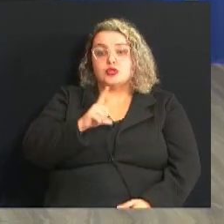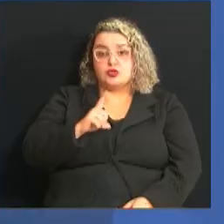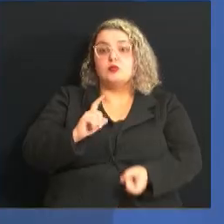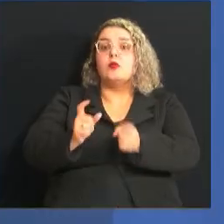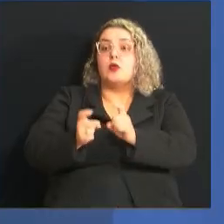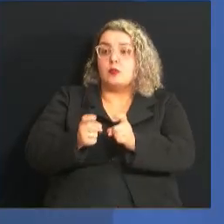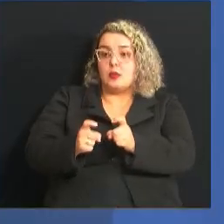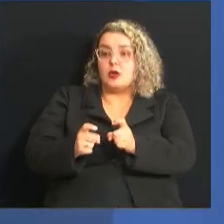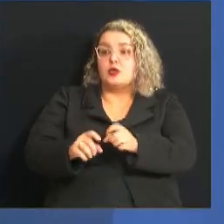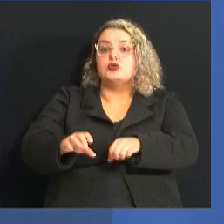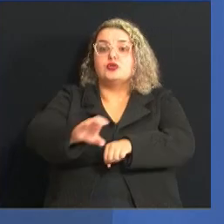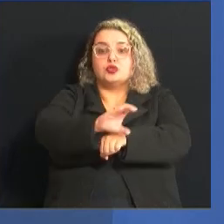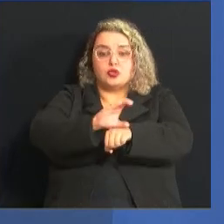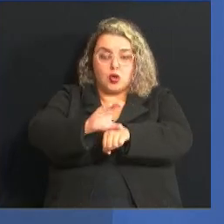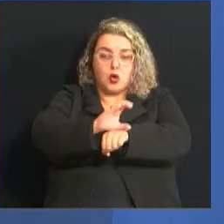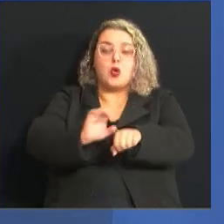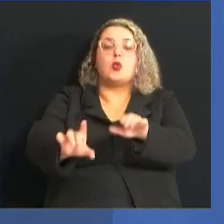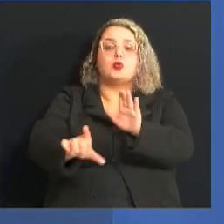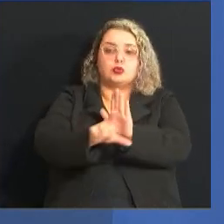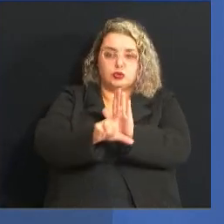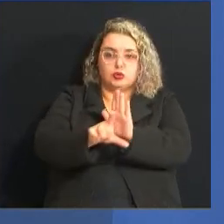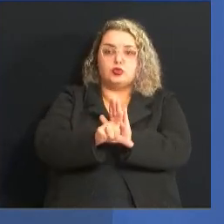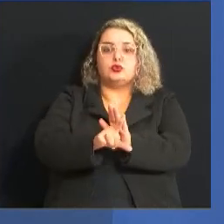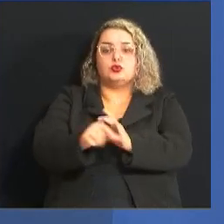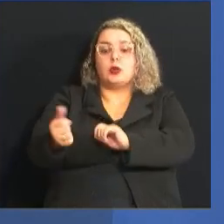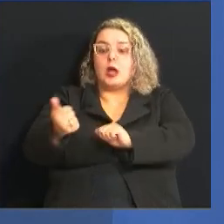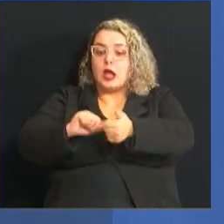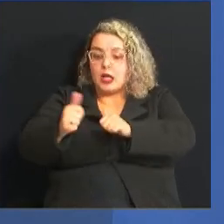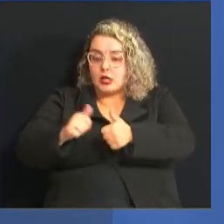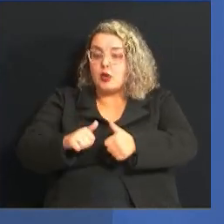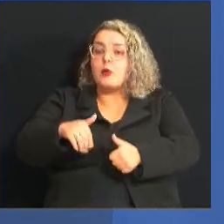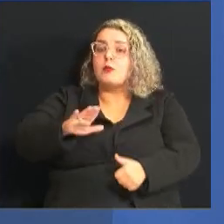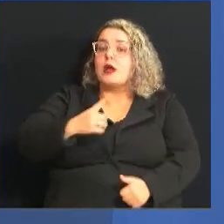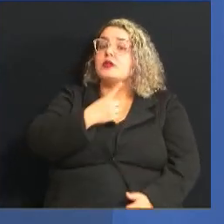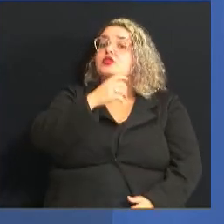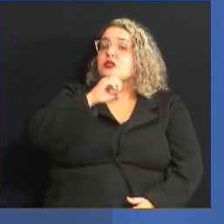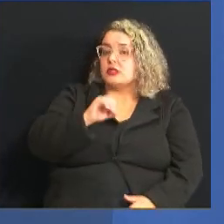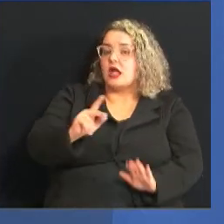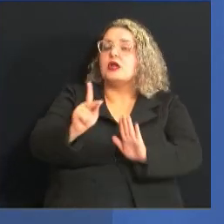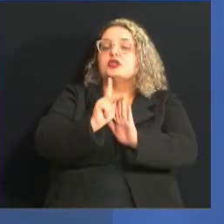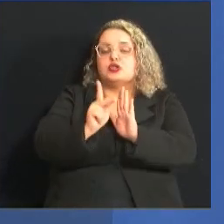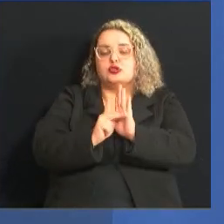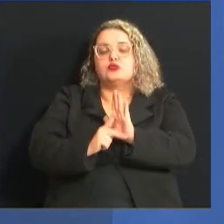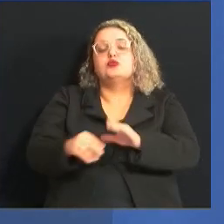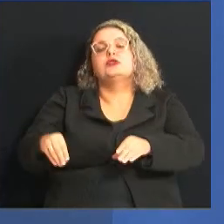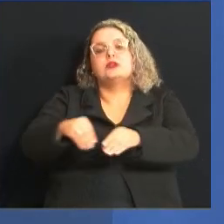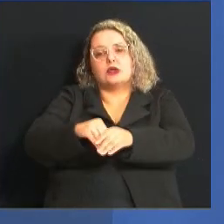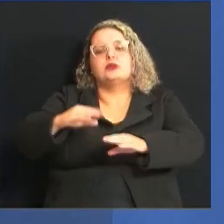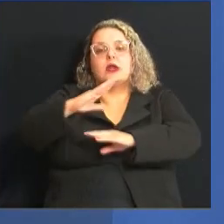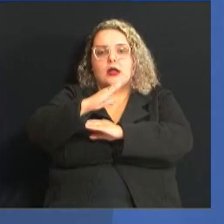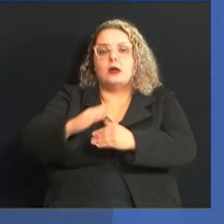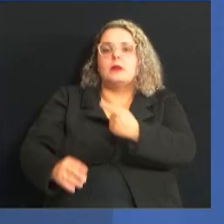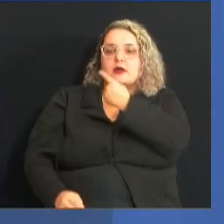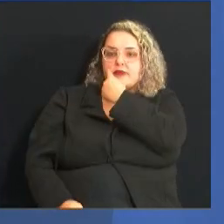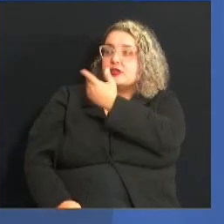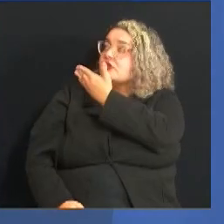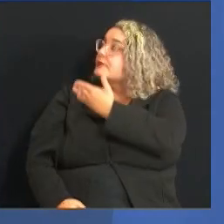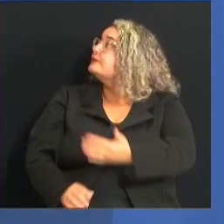de Constituição e Legalidade, que analisou mais de 10 projetos que tramitam na Câmara.